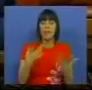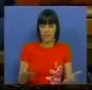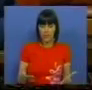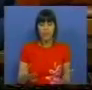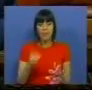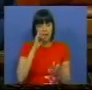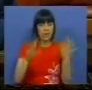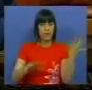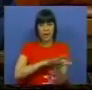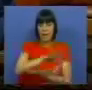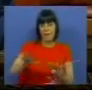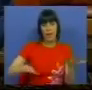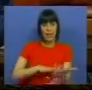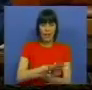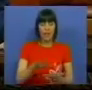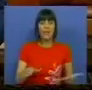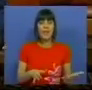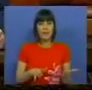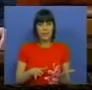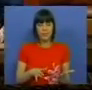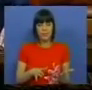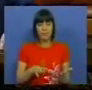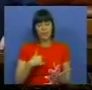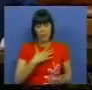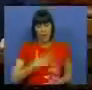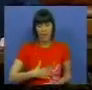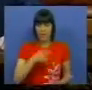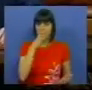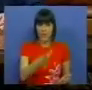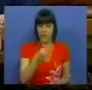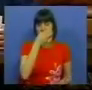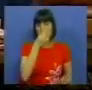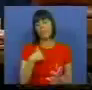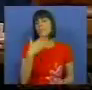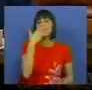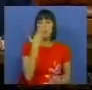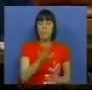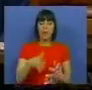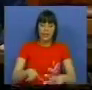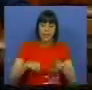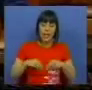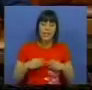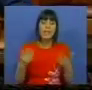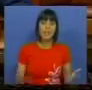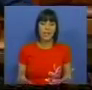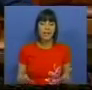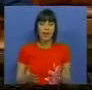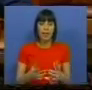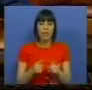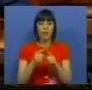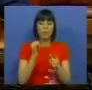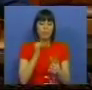uma atrapalhada. E do meu ponto de vista, gostaria também de dizer que não me parece aceitável que se exija